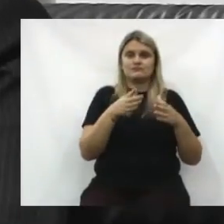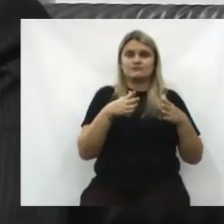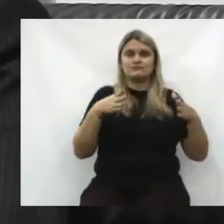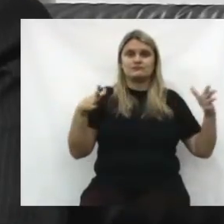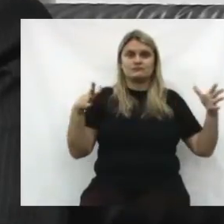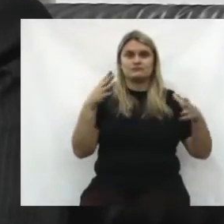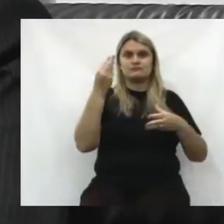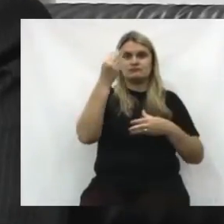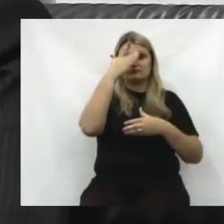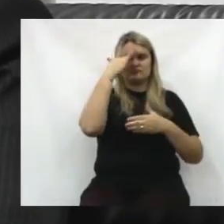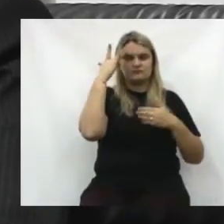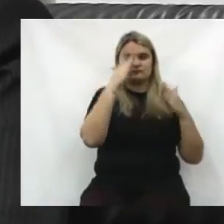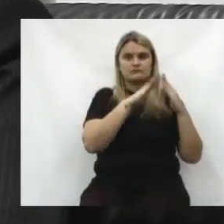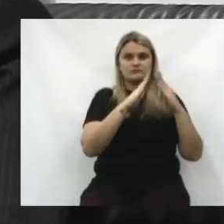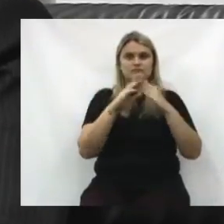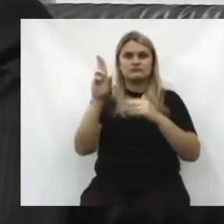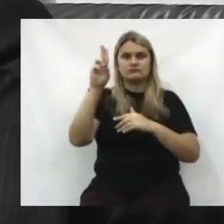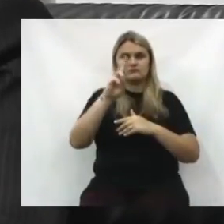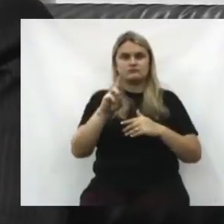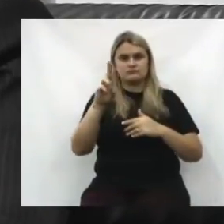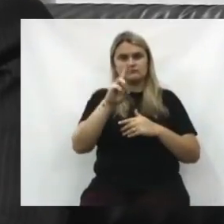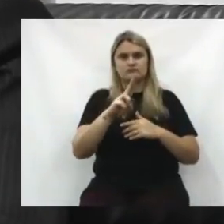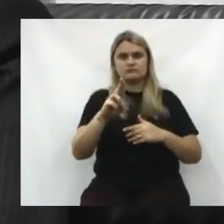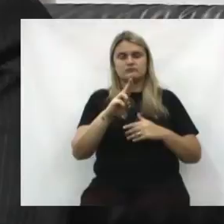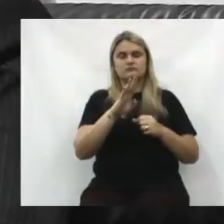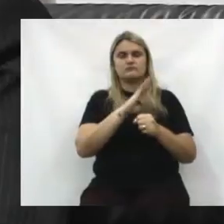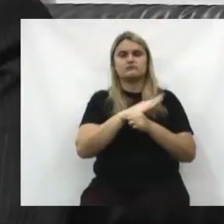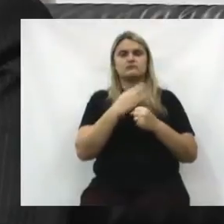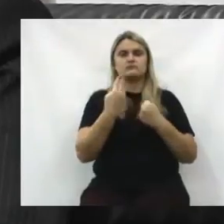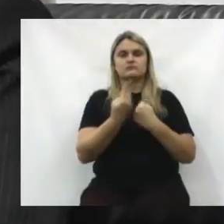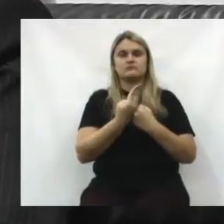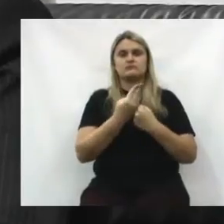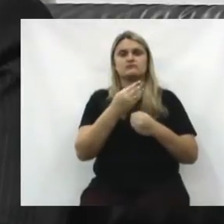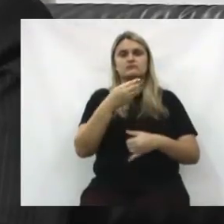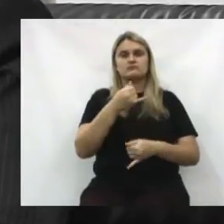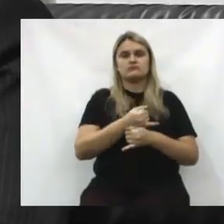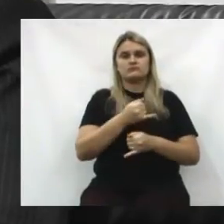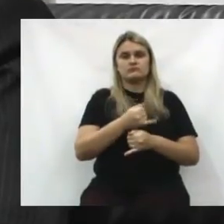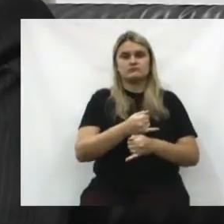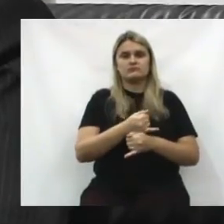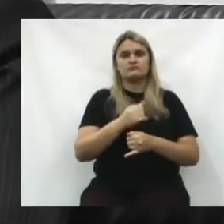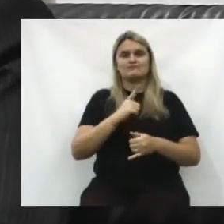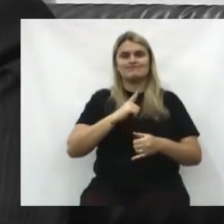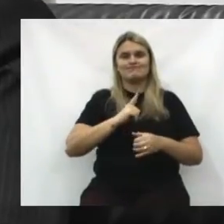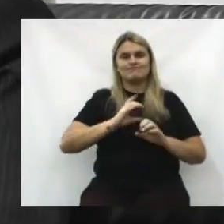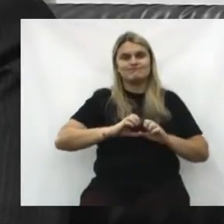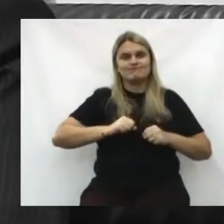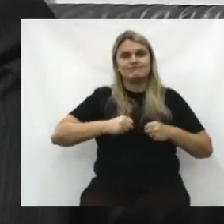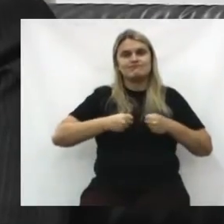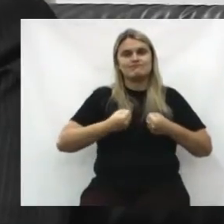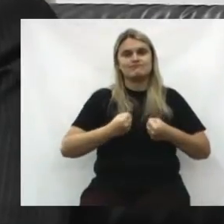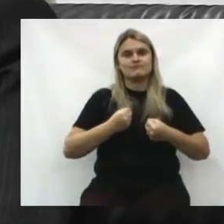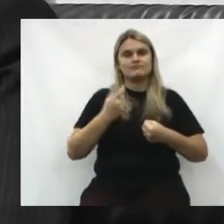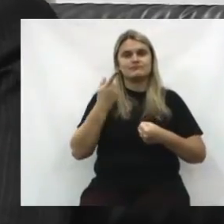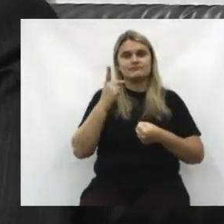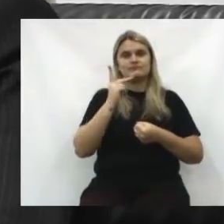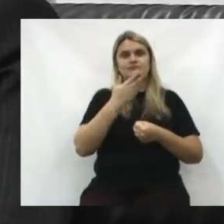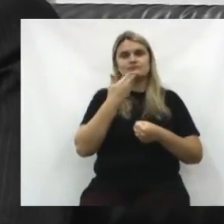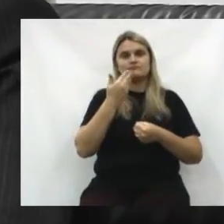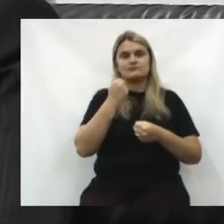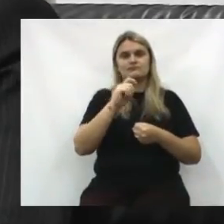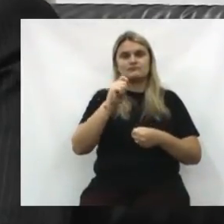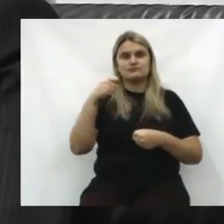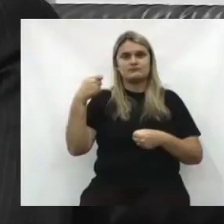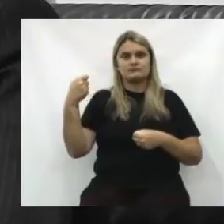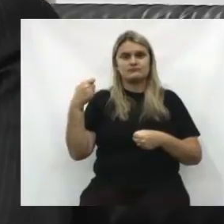aquele bairro é grande, vários moradores usam aquele bairro, a diretoria se esforça